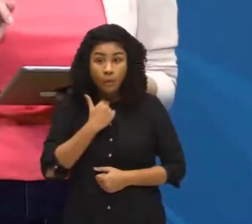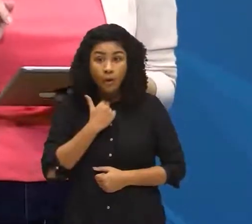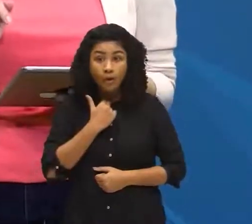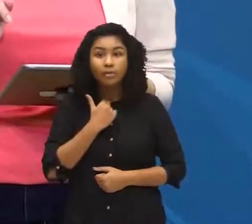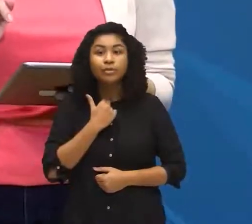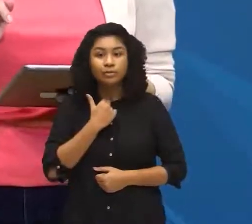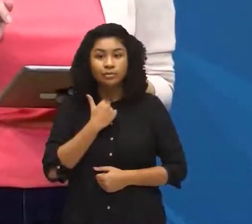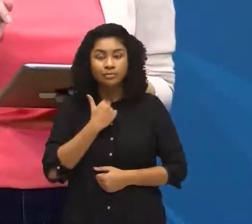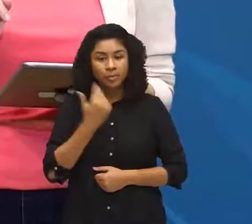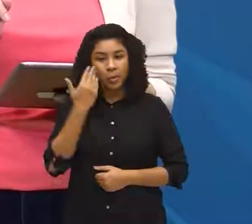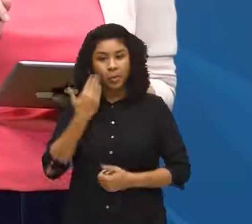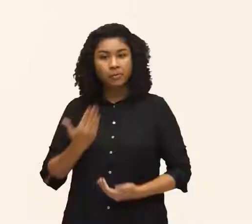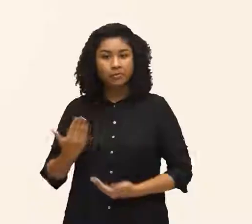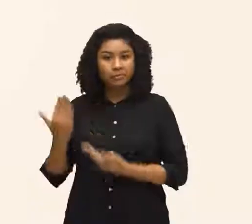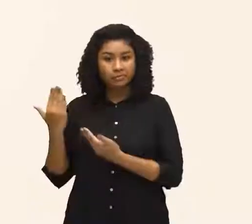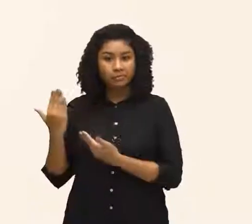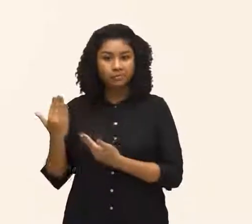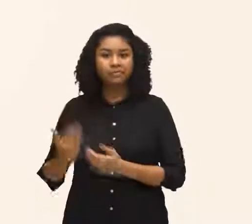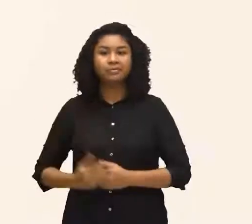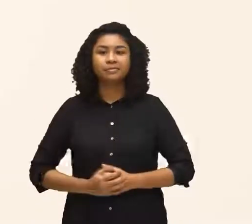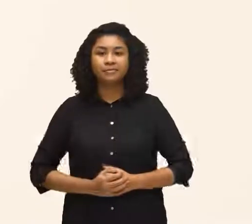na nossa cartela, olha lá.